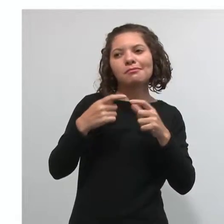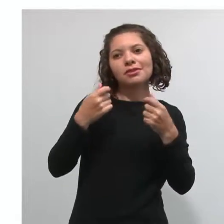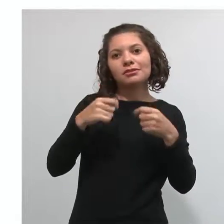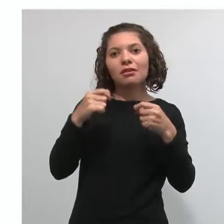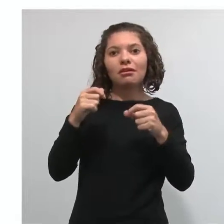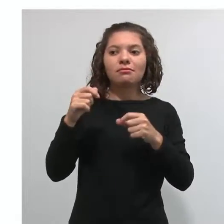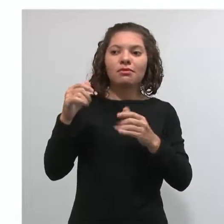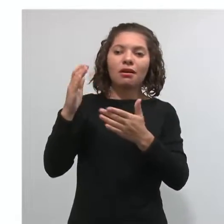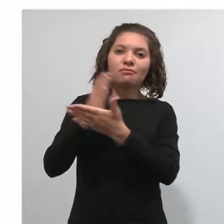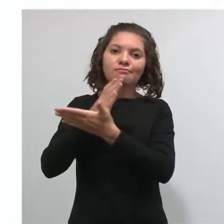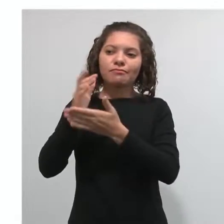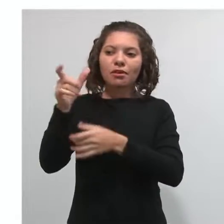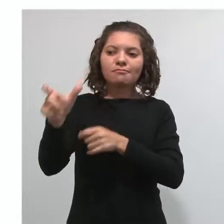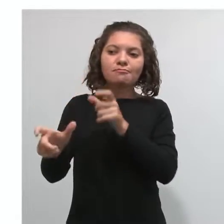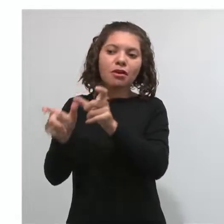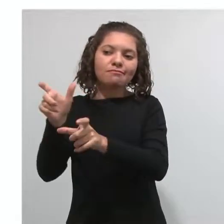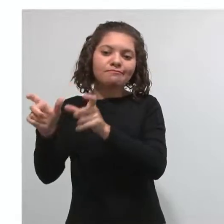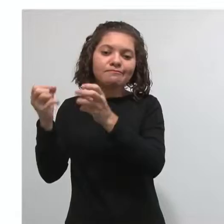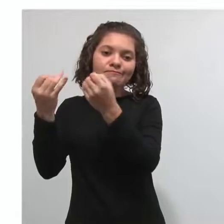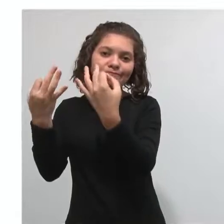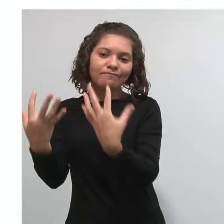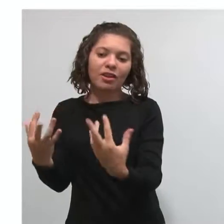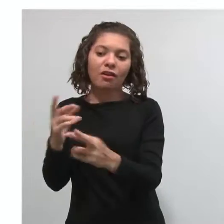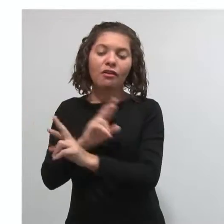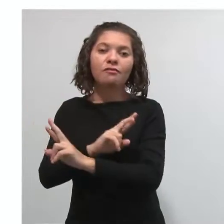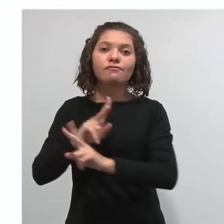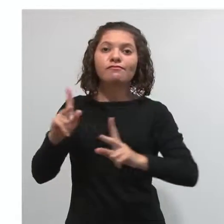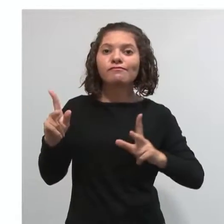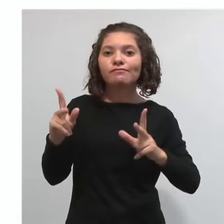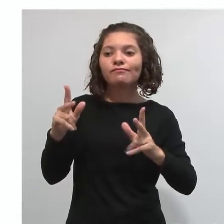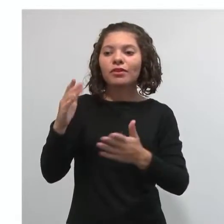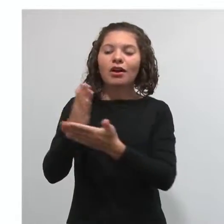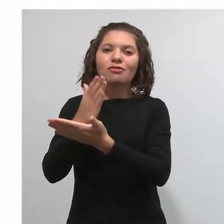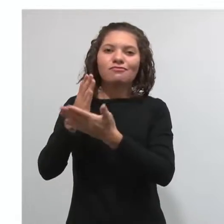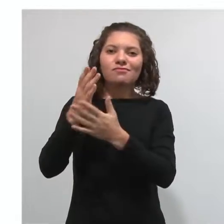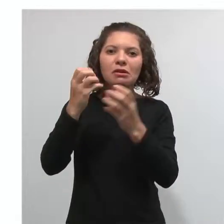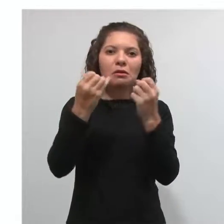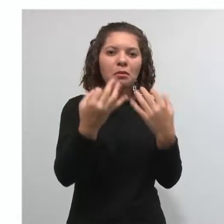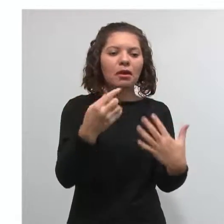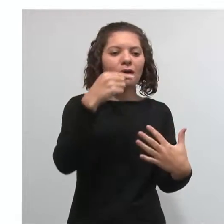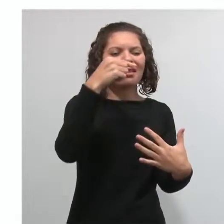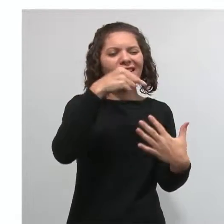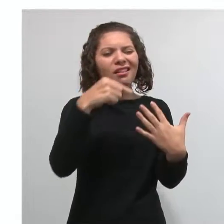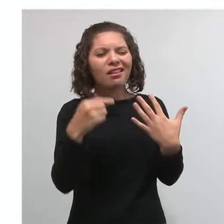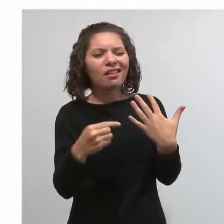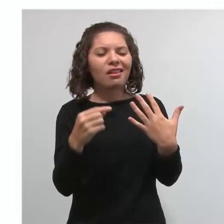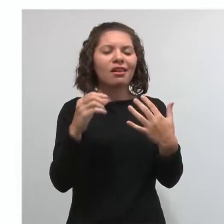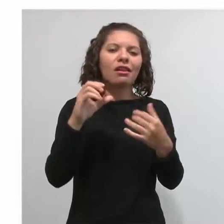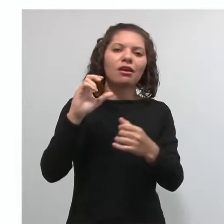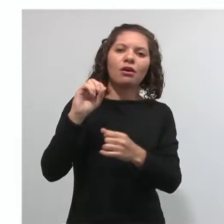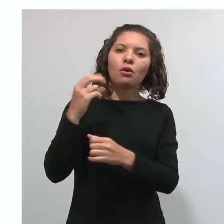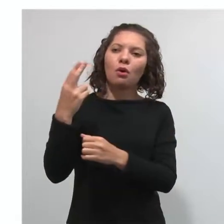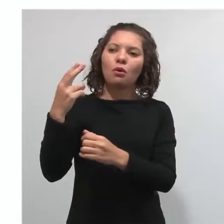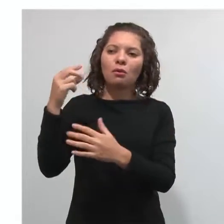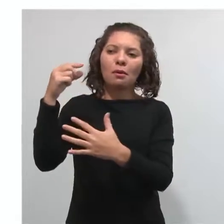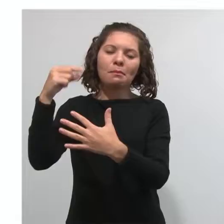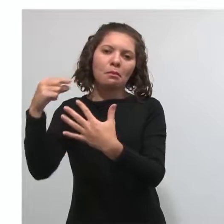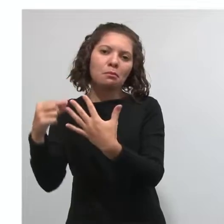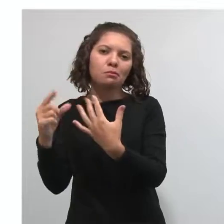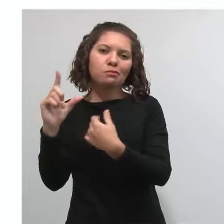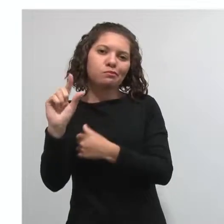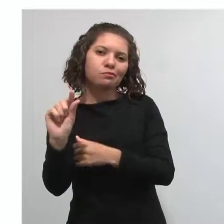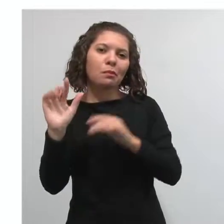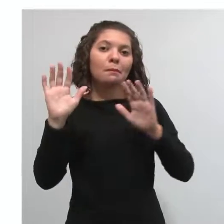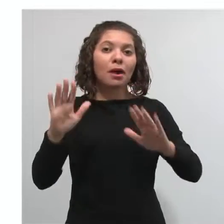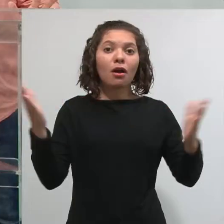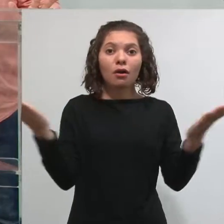autores. Alguns autores colocam mais etapas, outros menos, né? Mas a gente vai ver um